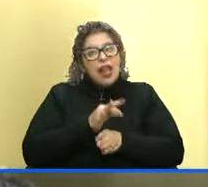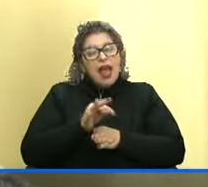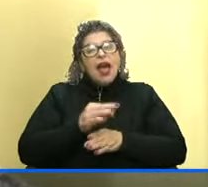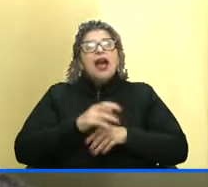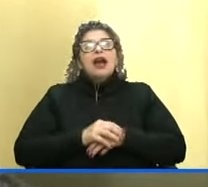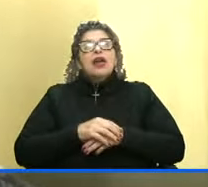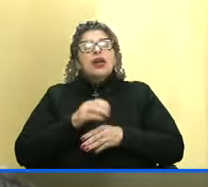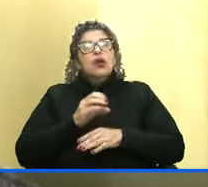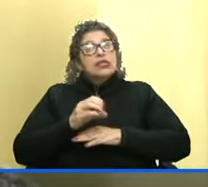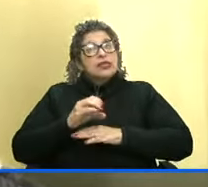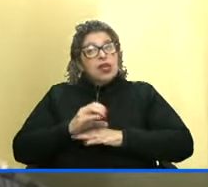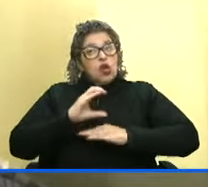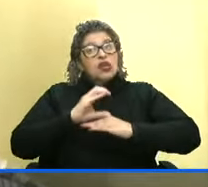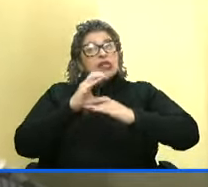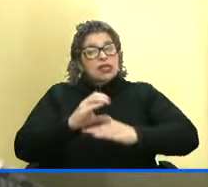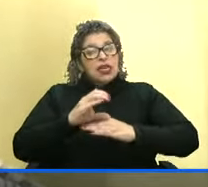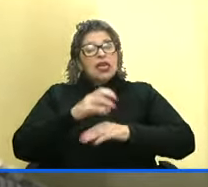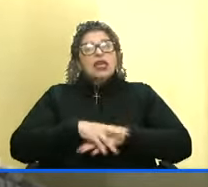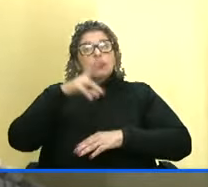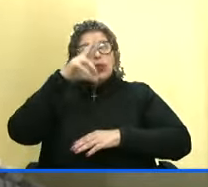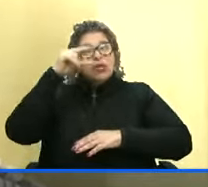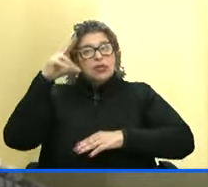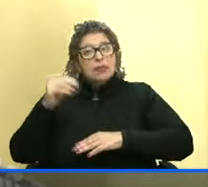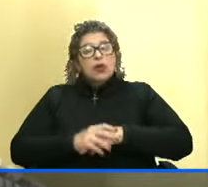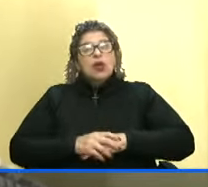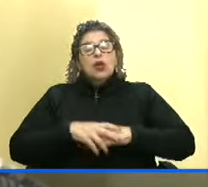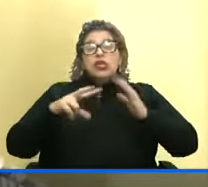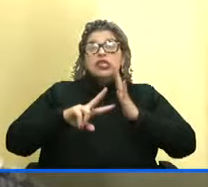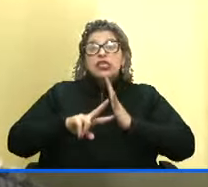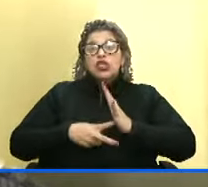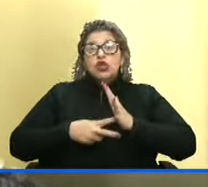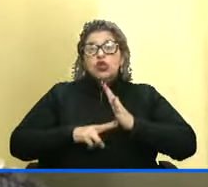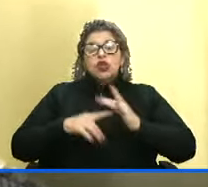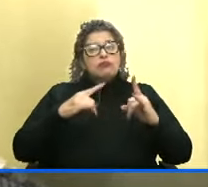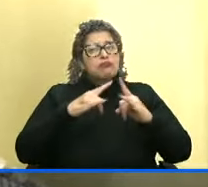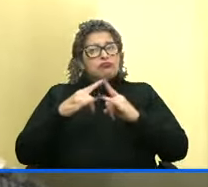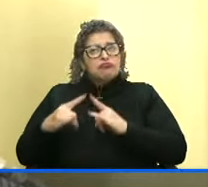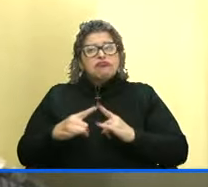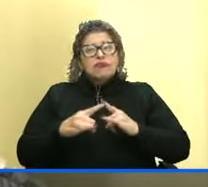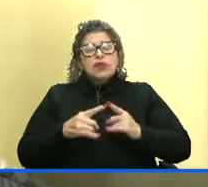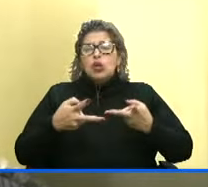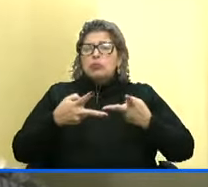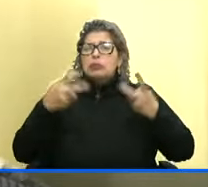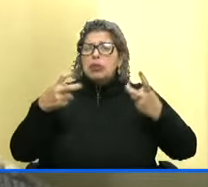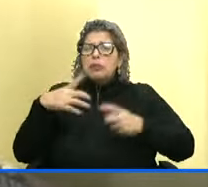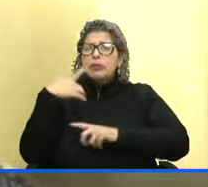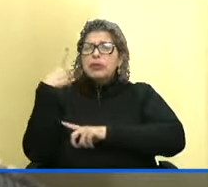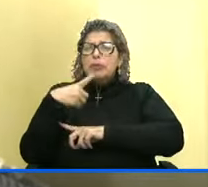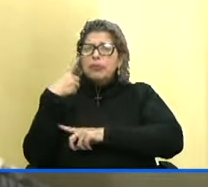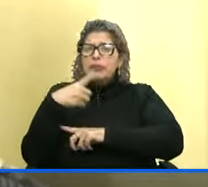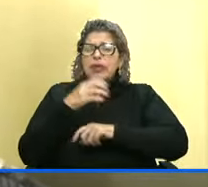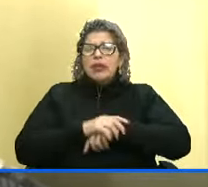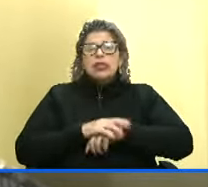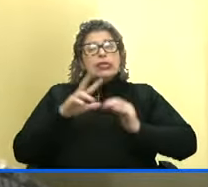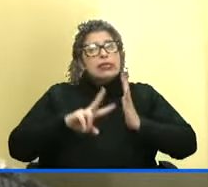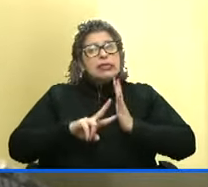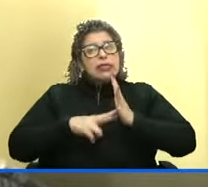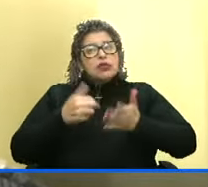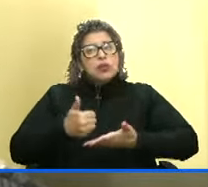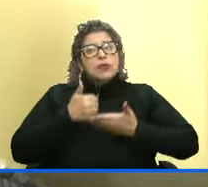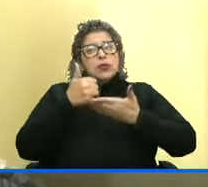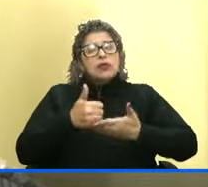municipal, fortalecendo os sindicatos, as instituições, que hoje eu vejo muito, deputada Sofia, os sindicatos defenderam